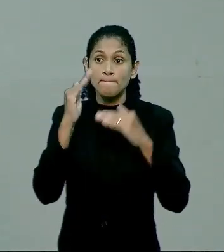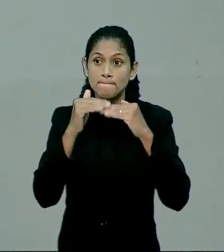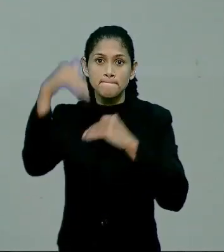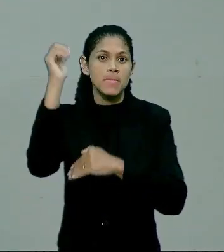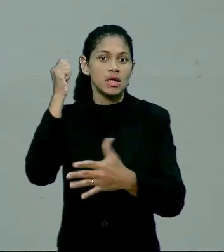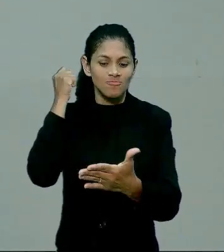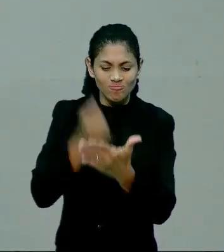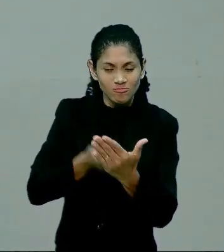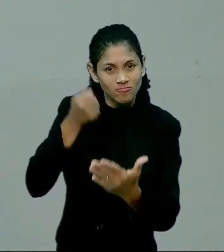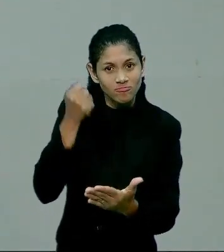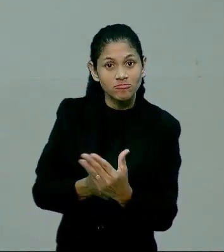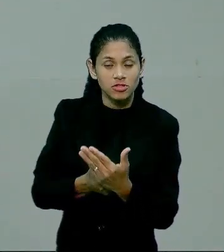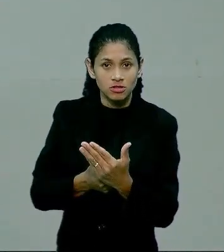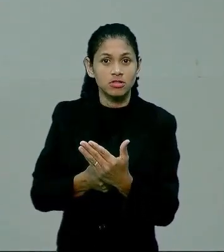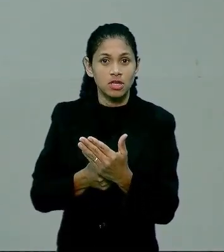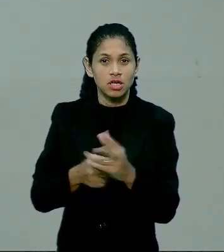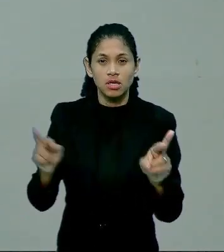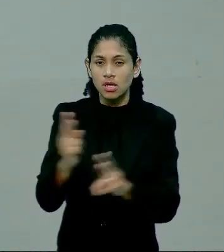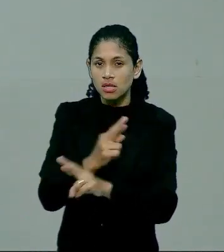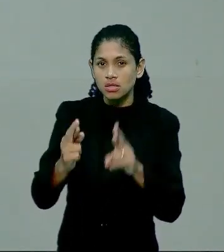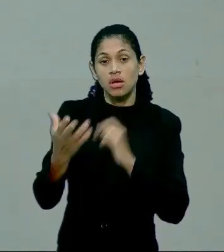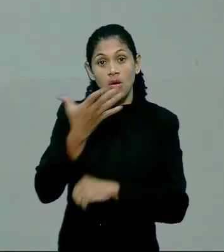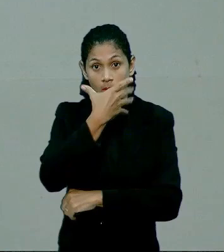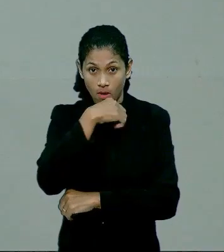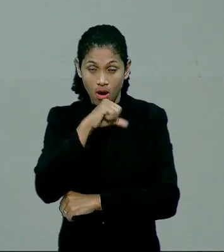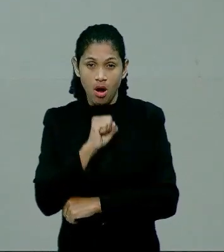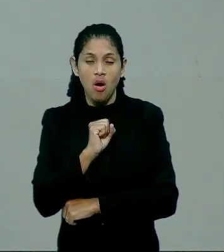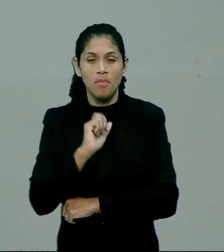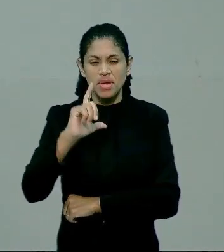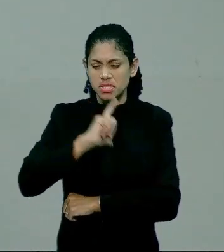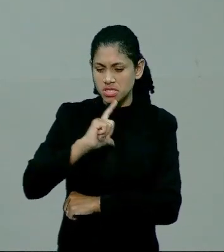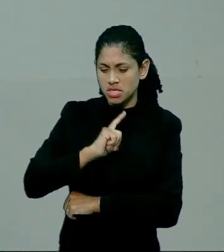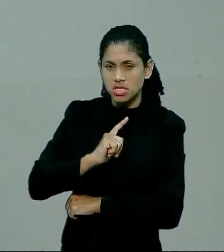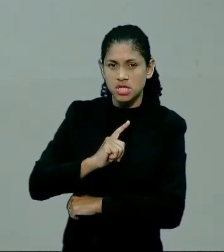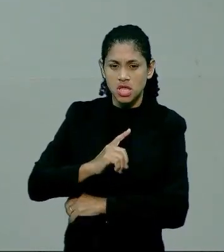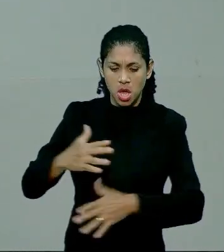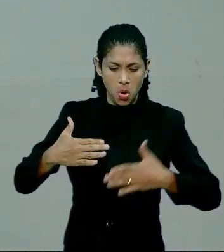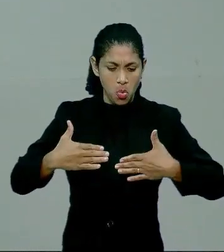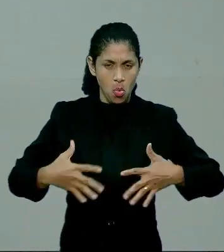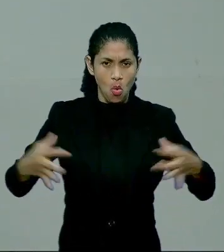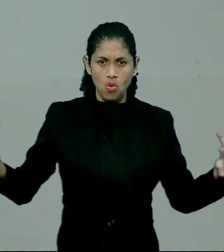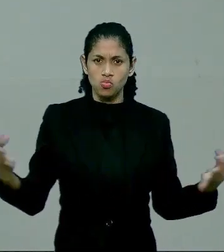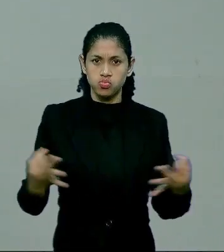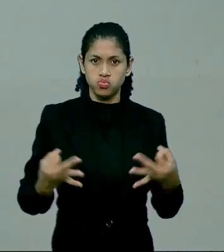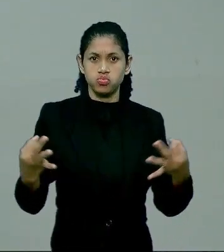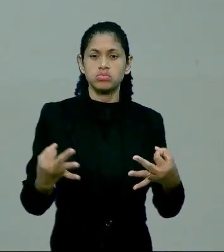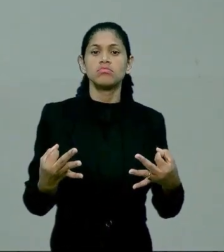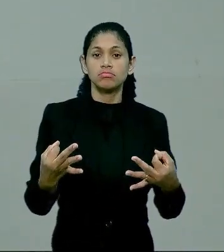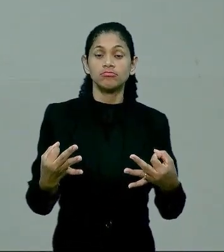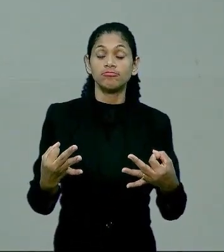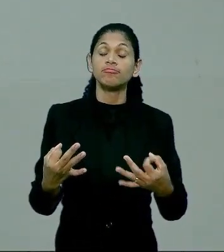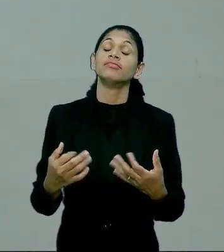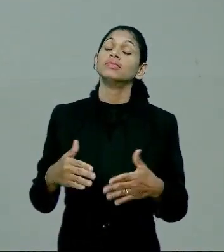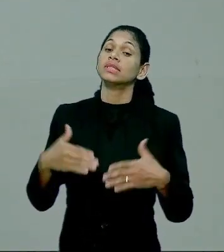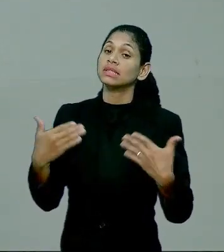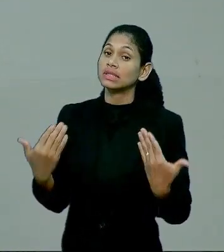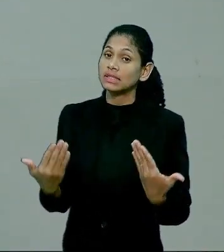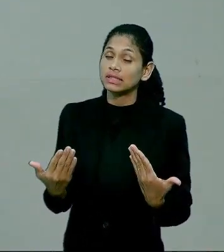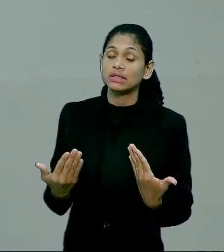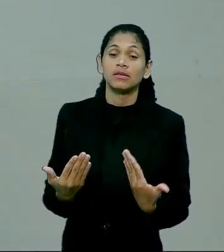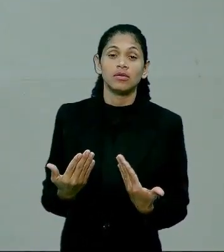os homens a ser perfeita, a ter um corpo ideal. Então, provavelmente essa insatisfação é muito